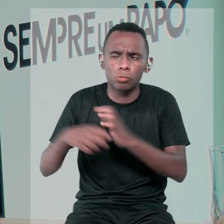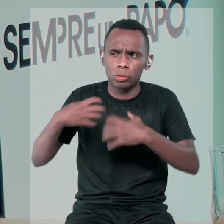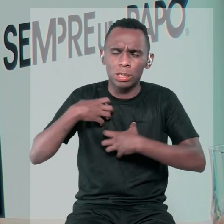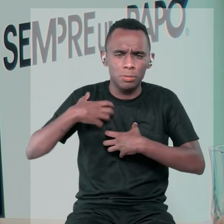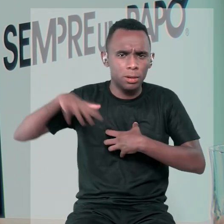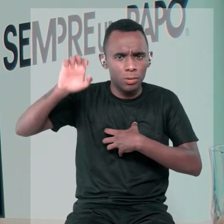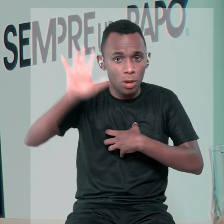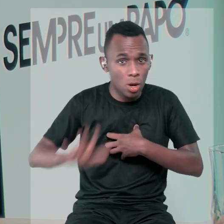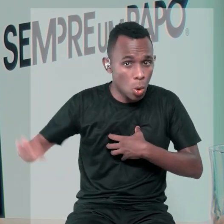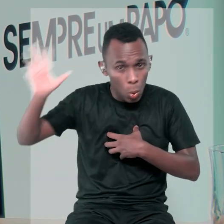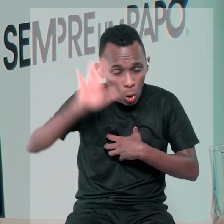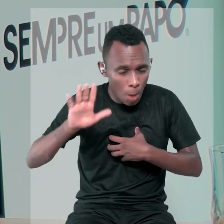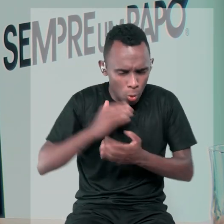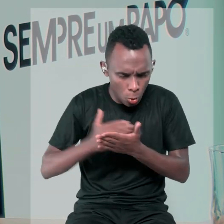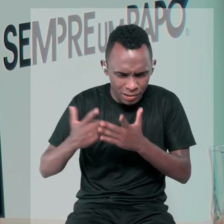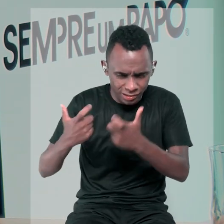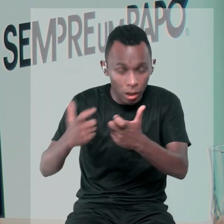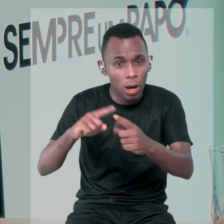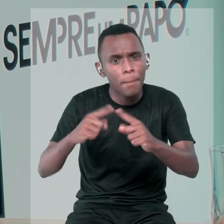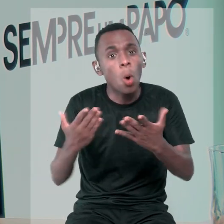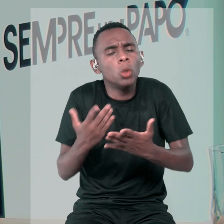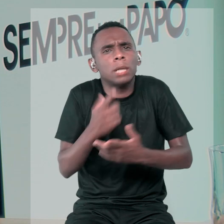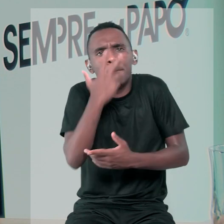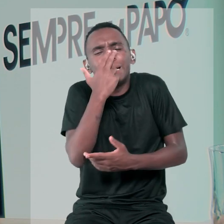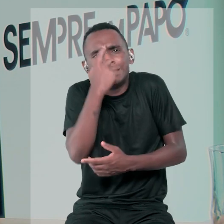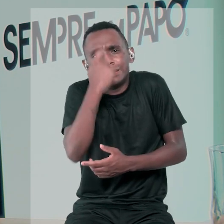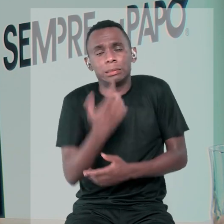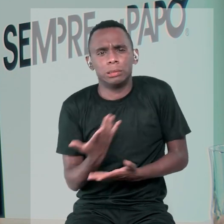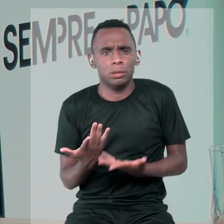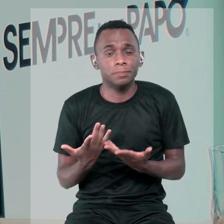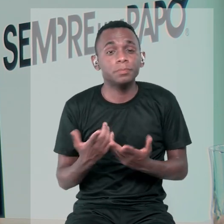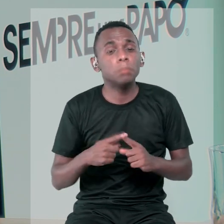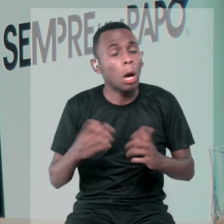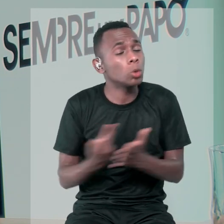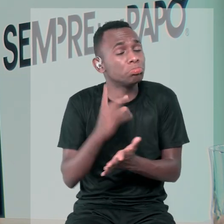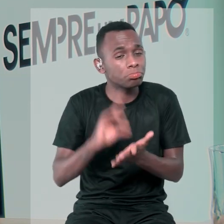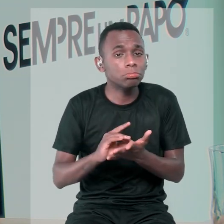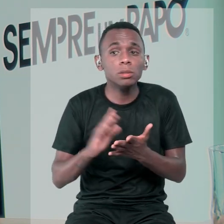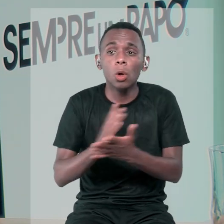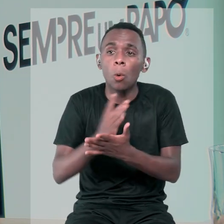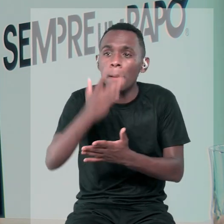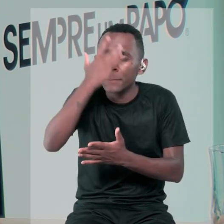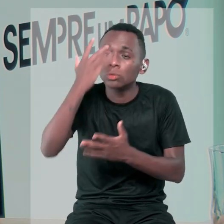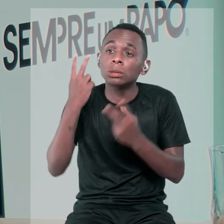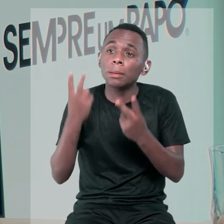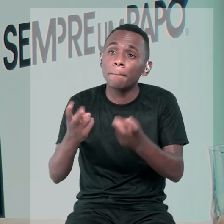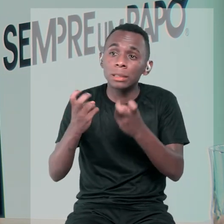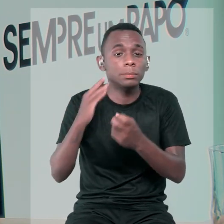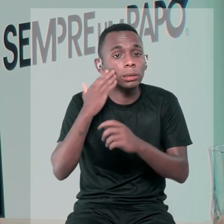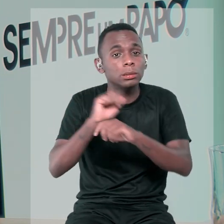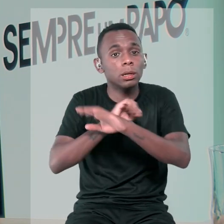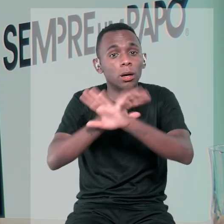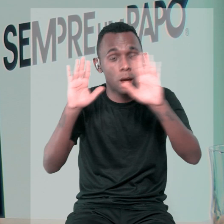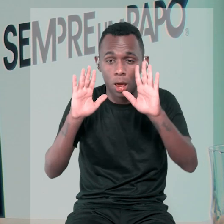guerra. Hoje pode nos parecer estranho, mas é exatamente isso. E aqueles que compreendiam melhor a situação, né, seja de um